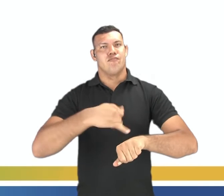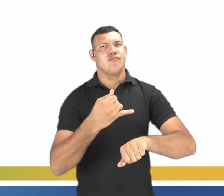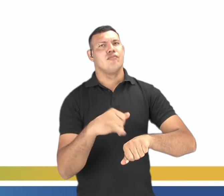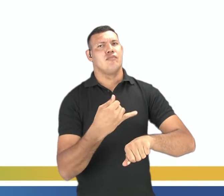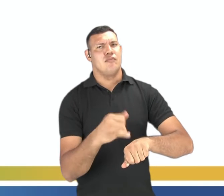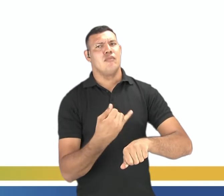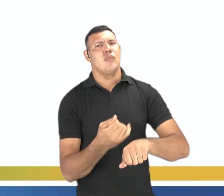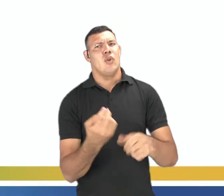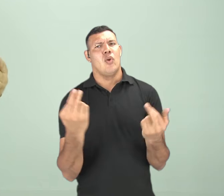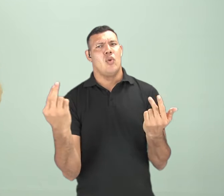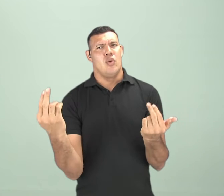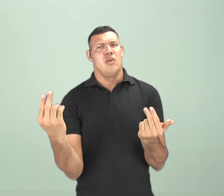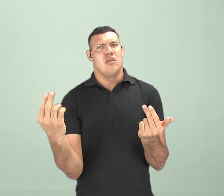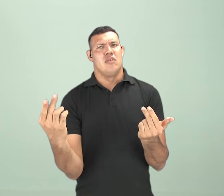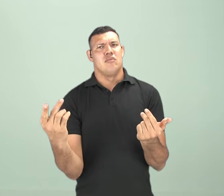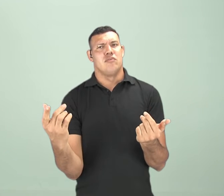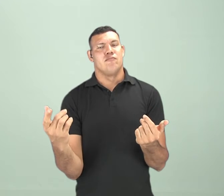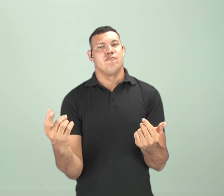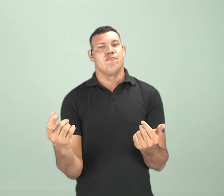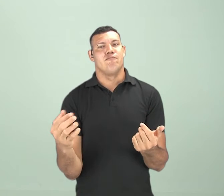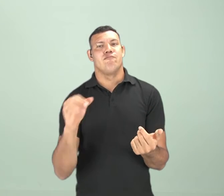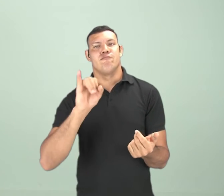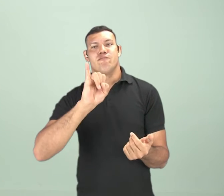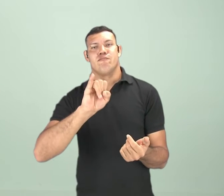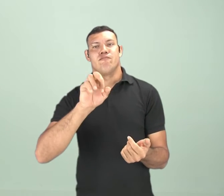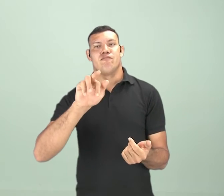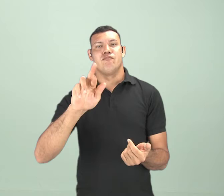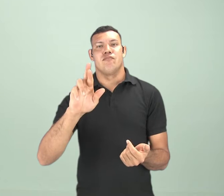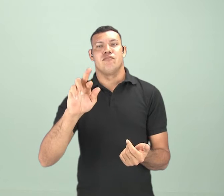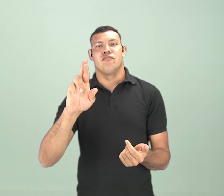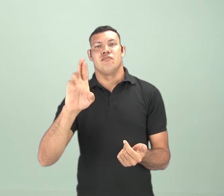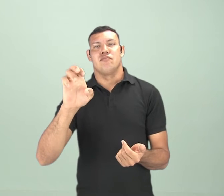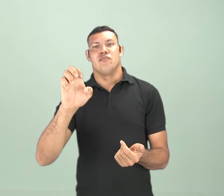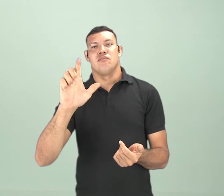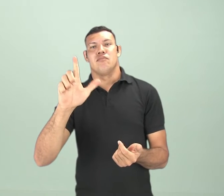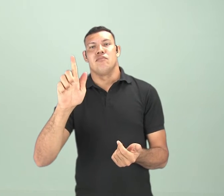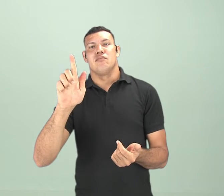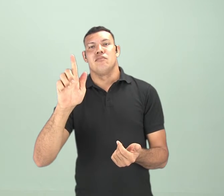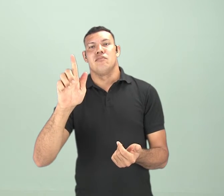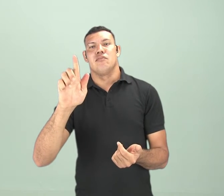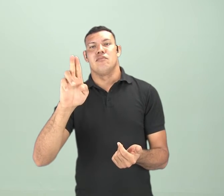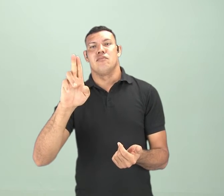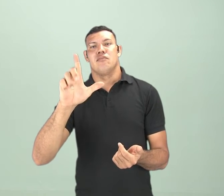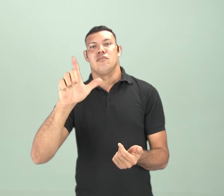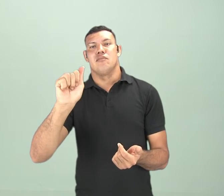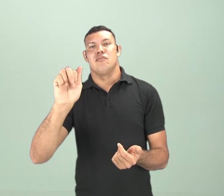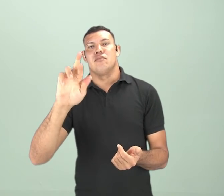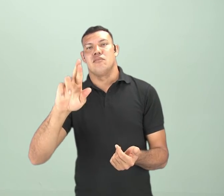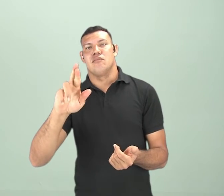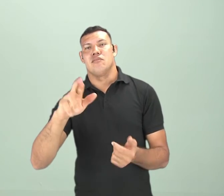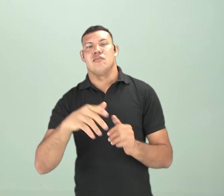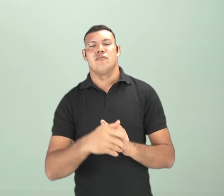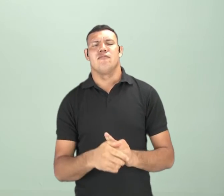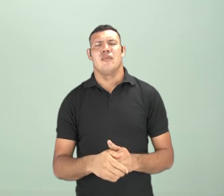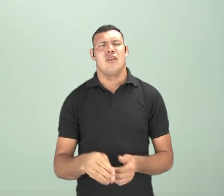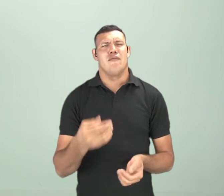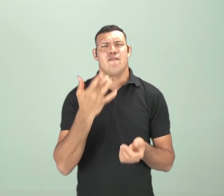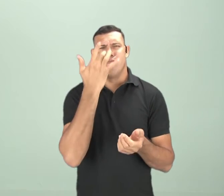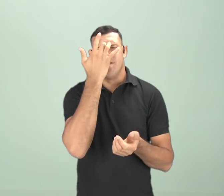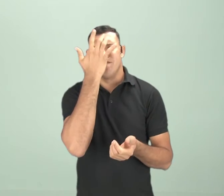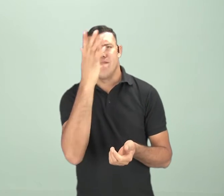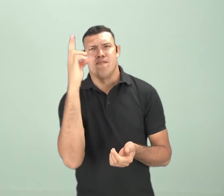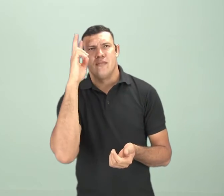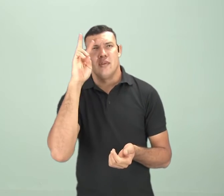no modo comparativo, eles são irregulares. Não vão seguir essa regrinha. São bem simples também de lembrar. O